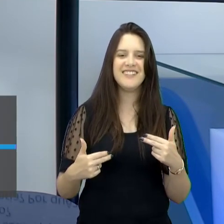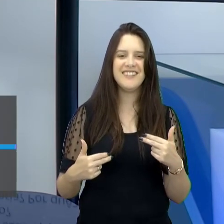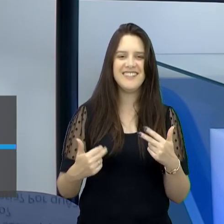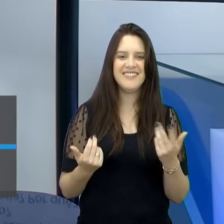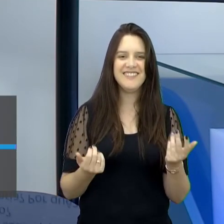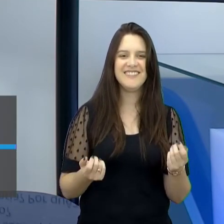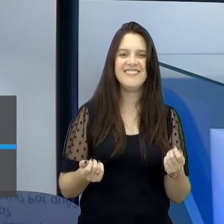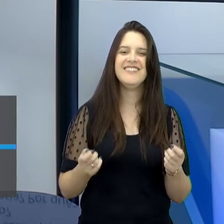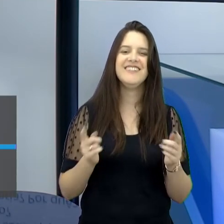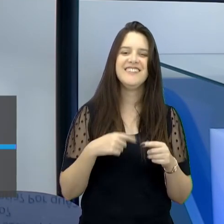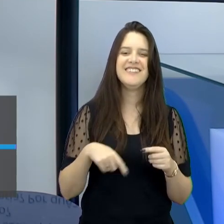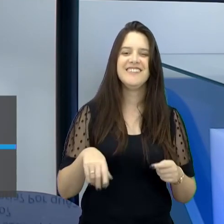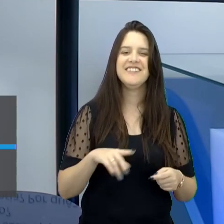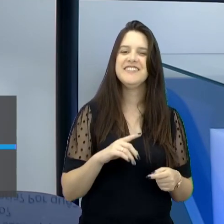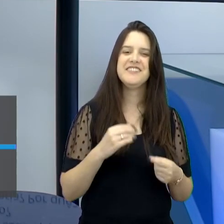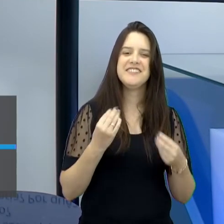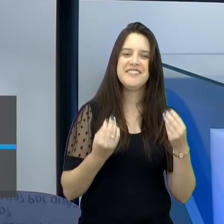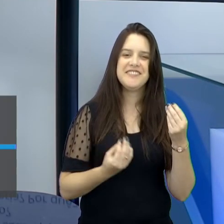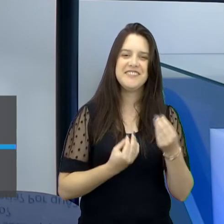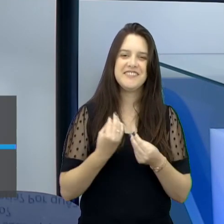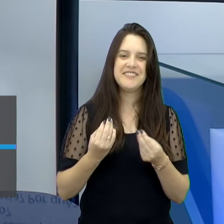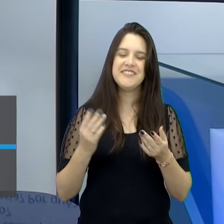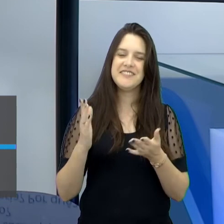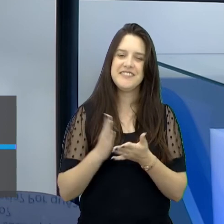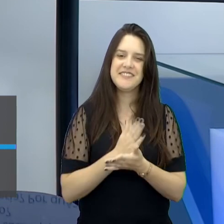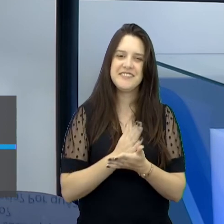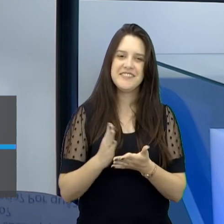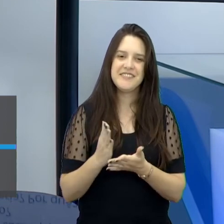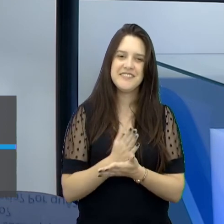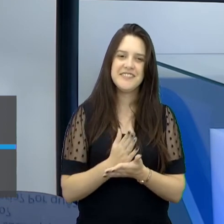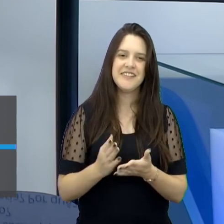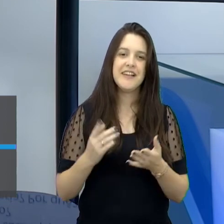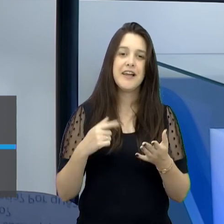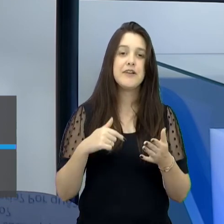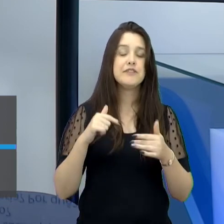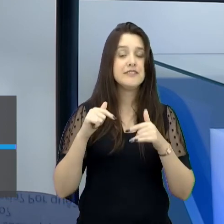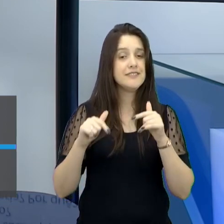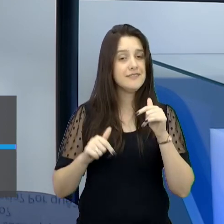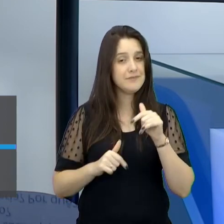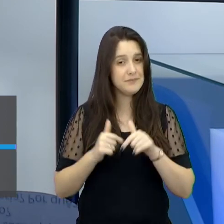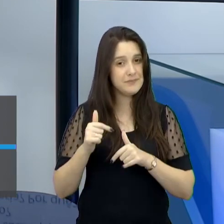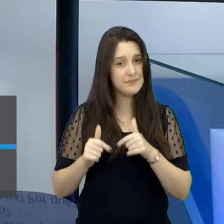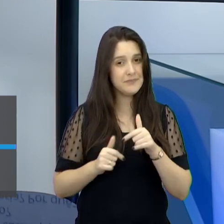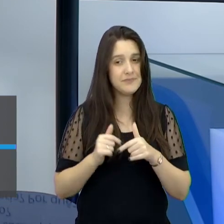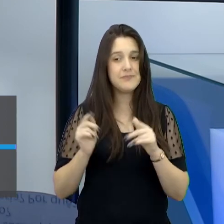é no celular. Então, se é um recurso de trabalho, se é